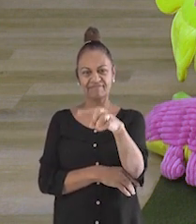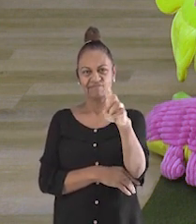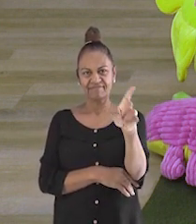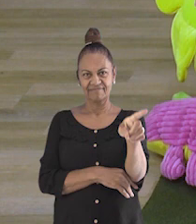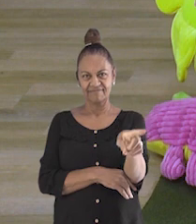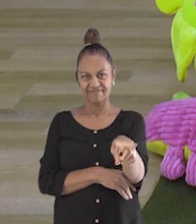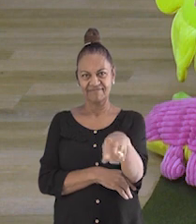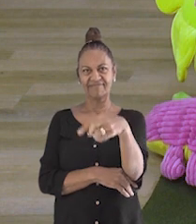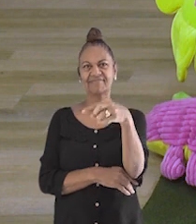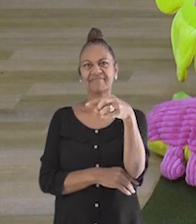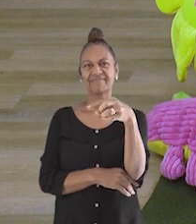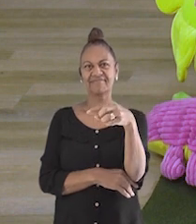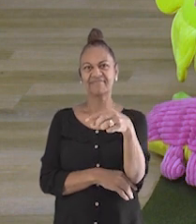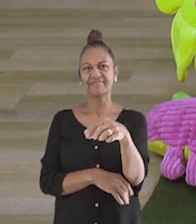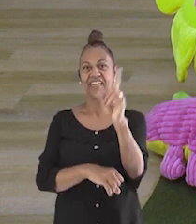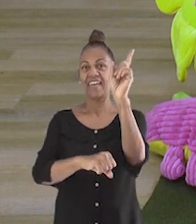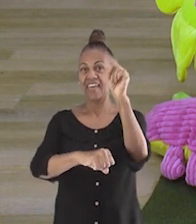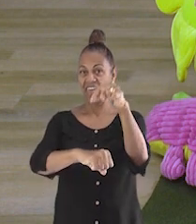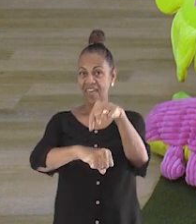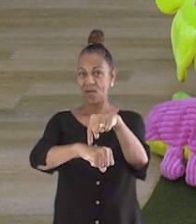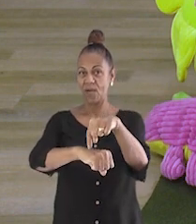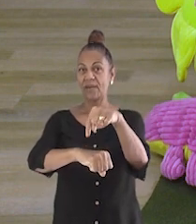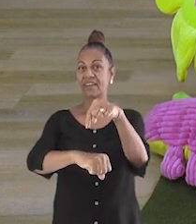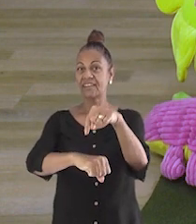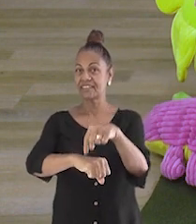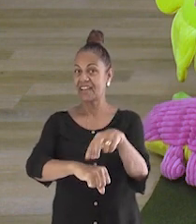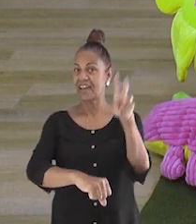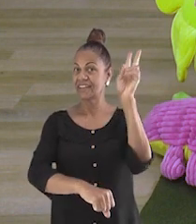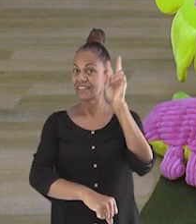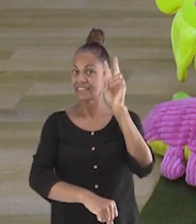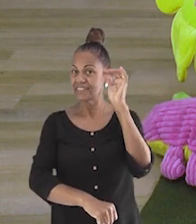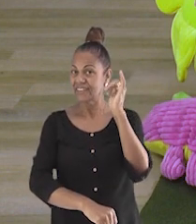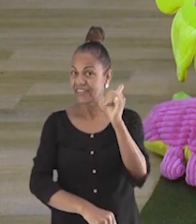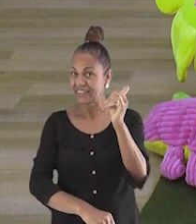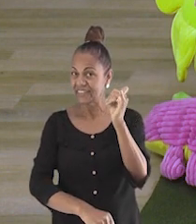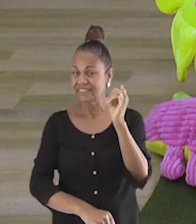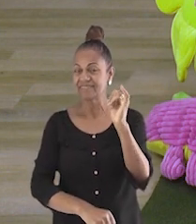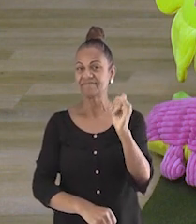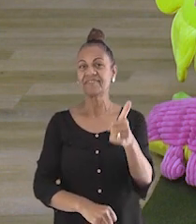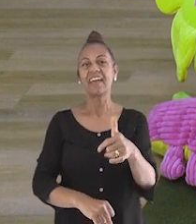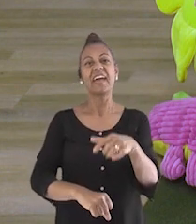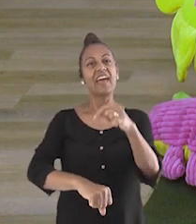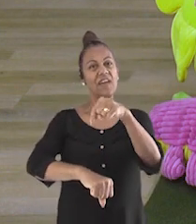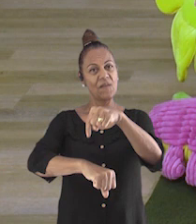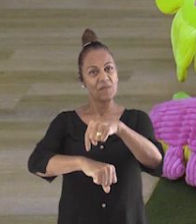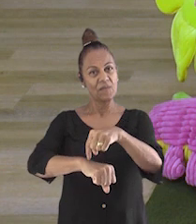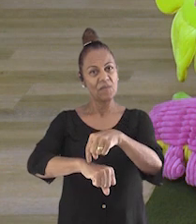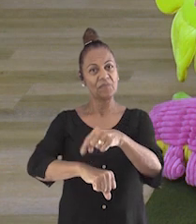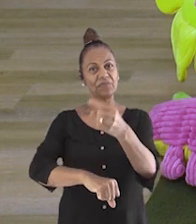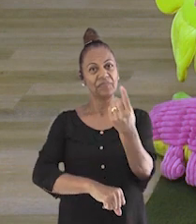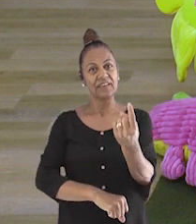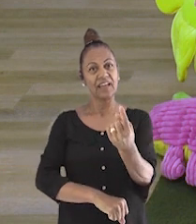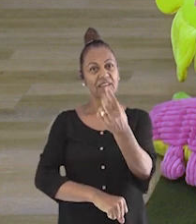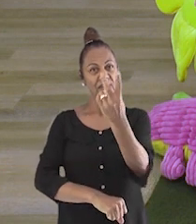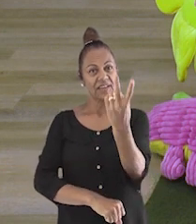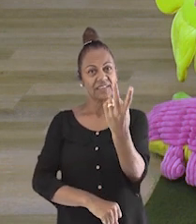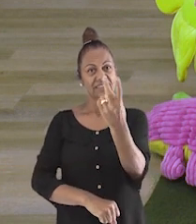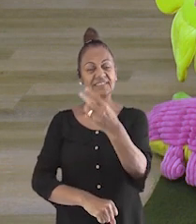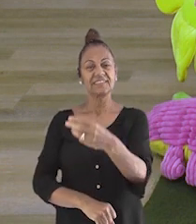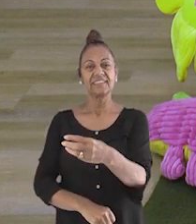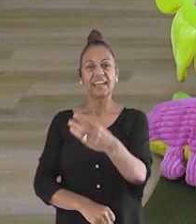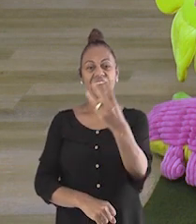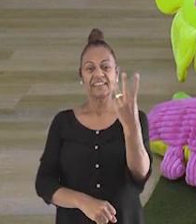junto comigo. Vamos lá! É hora da história, é hora